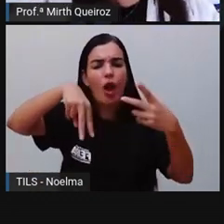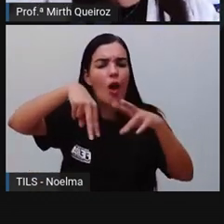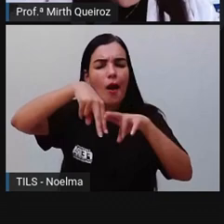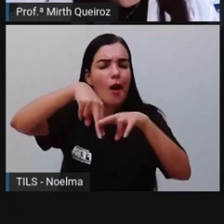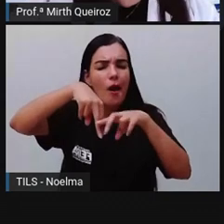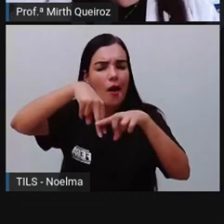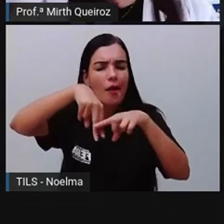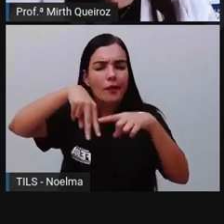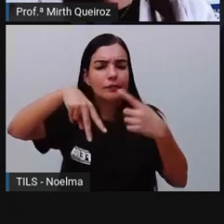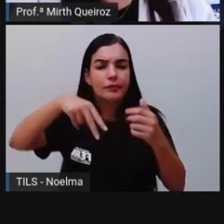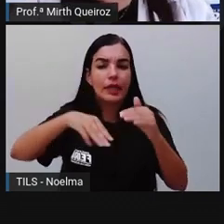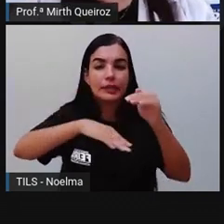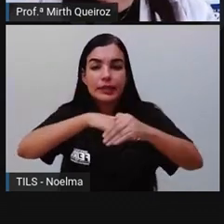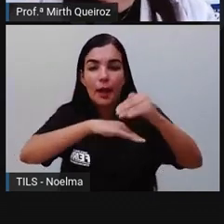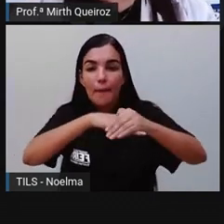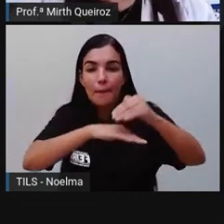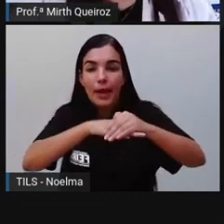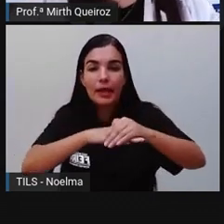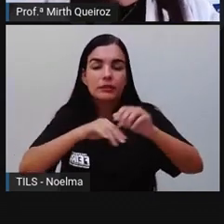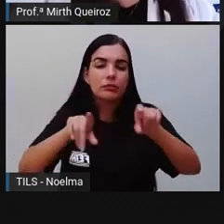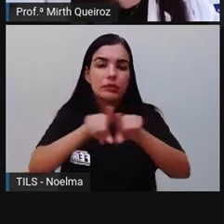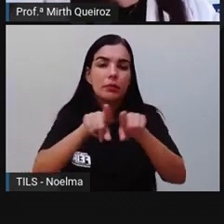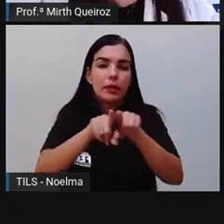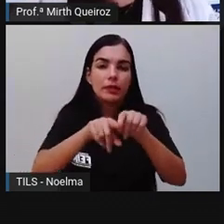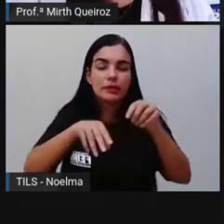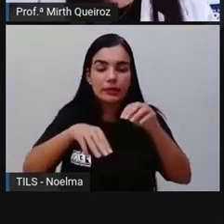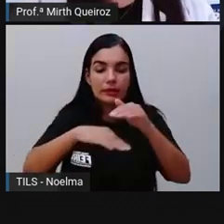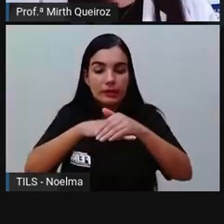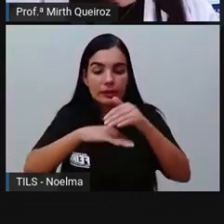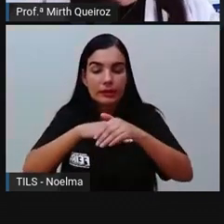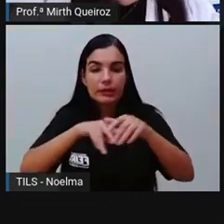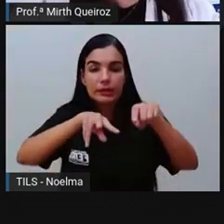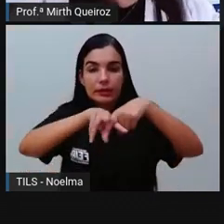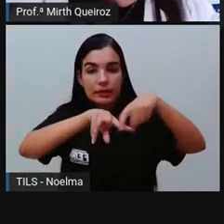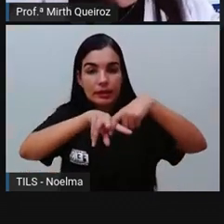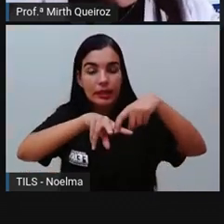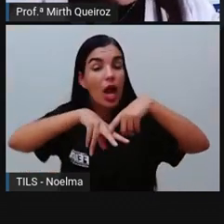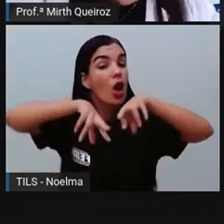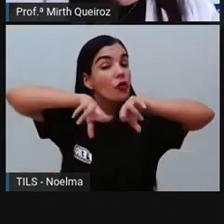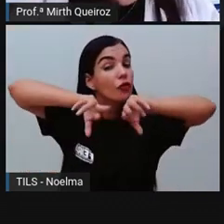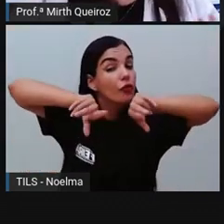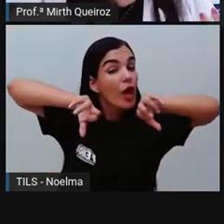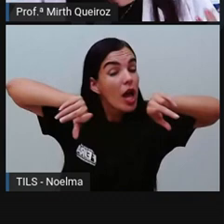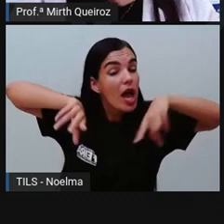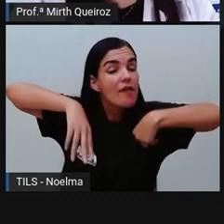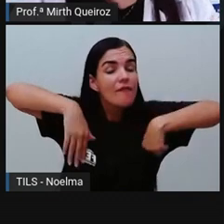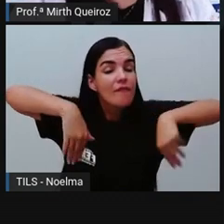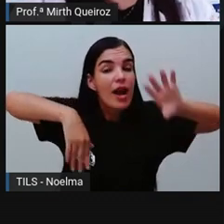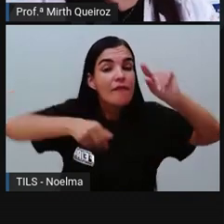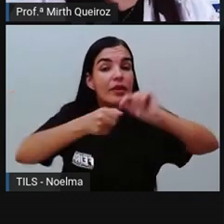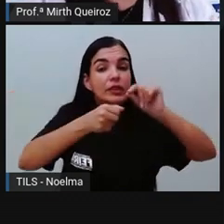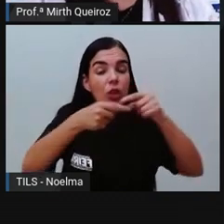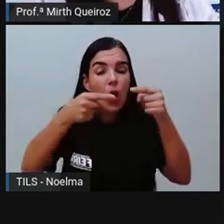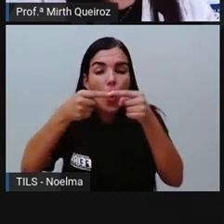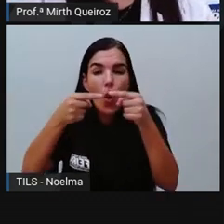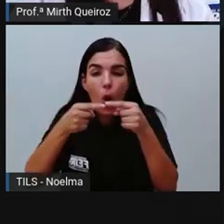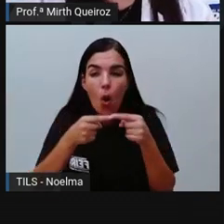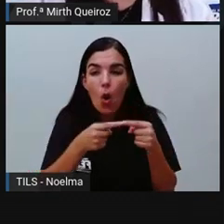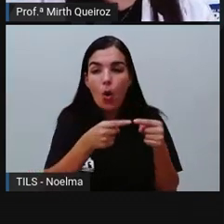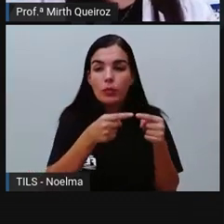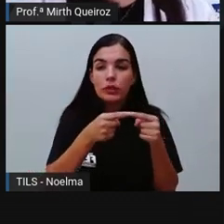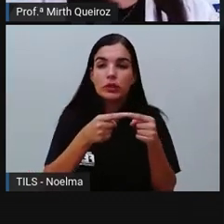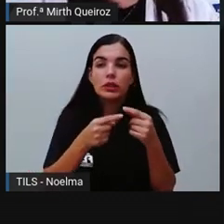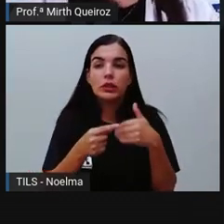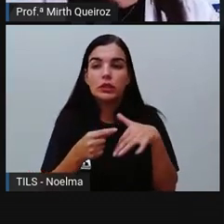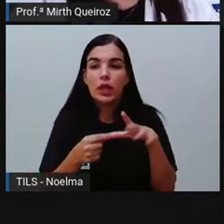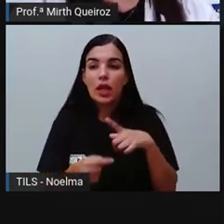ou um sapato ou uma sandália diferente, e a gente vai fazendo combinações ali de que forma que a gente poderia estar